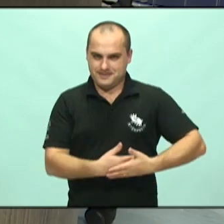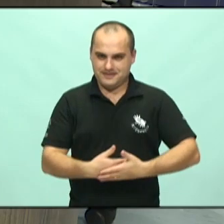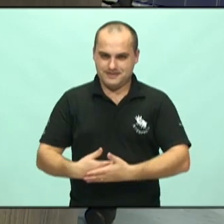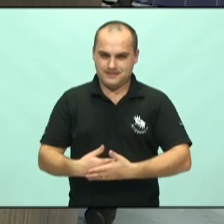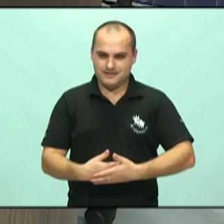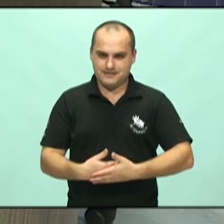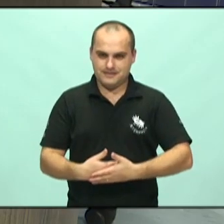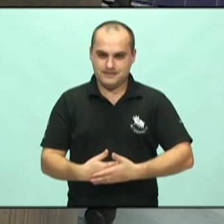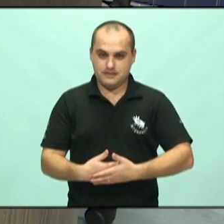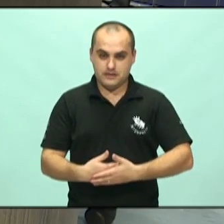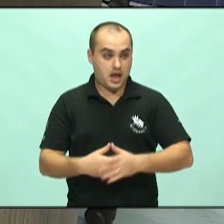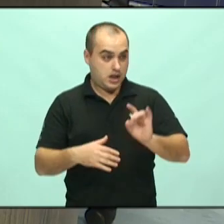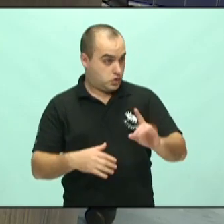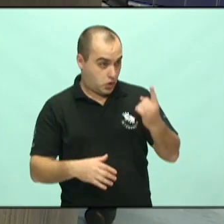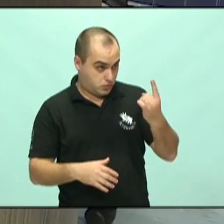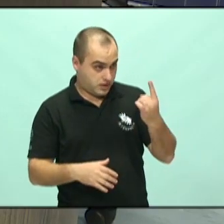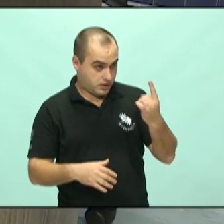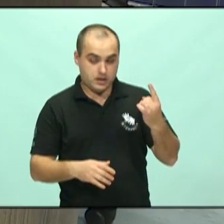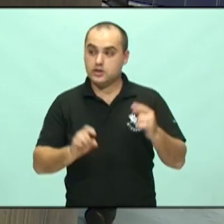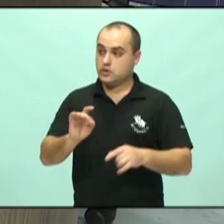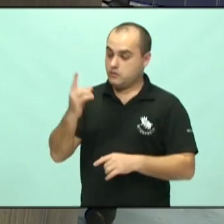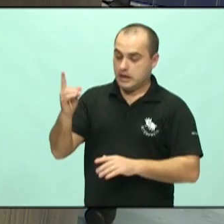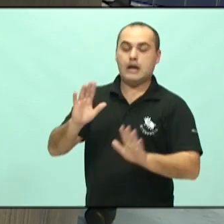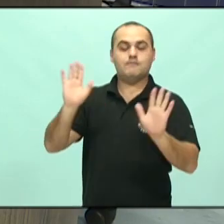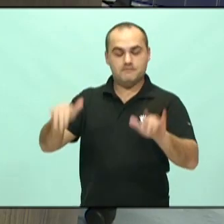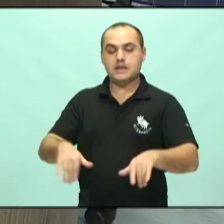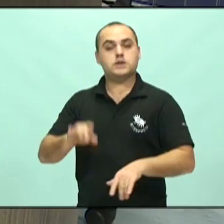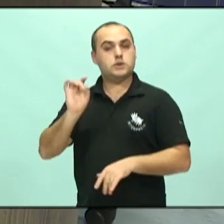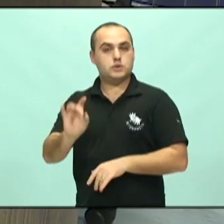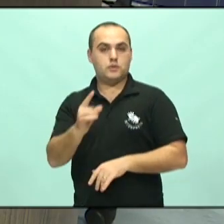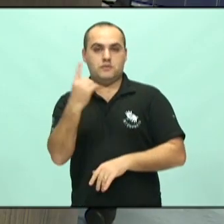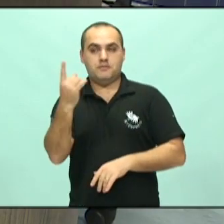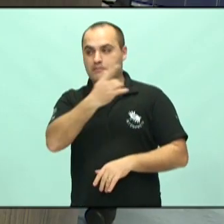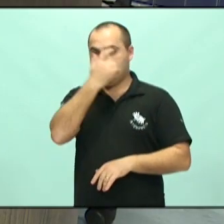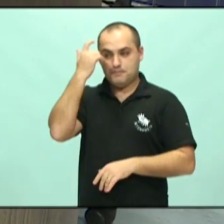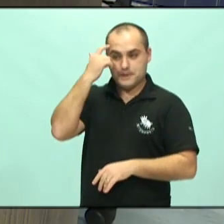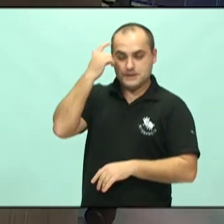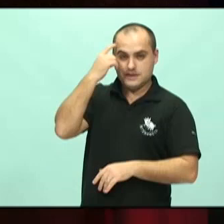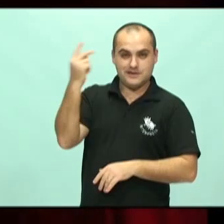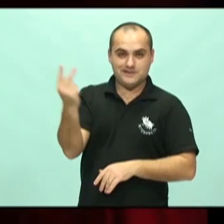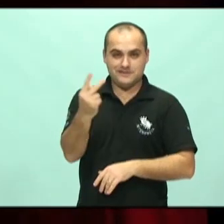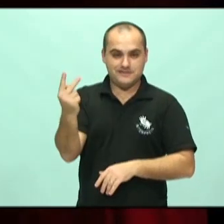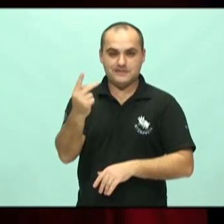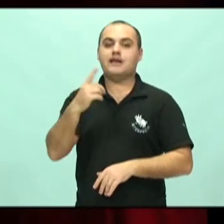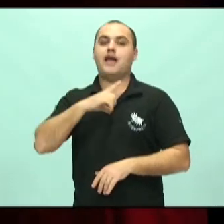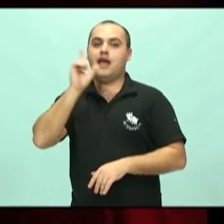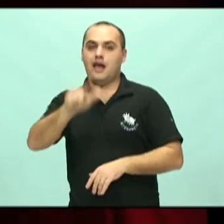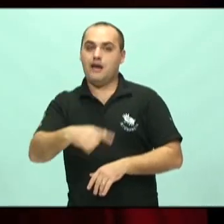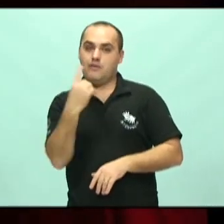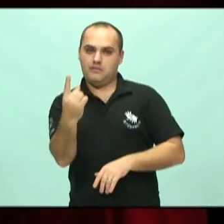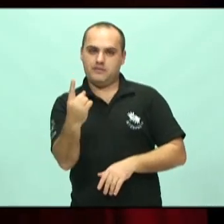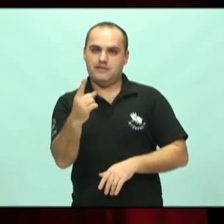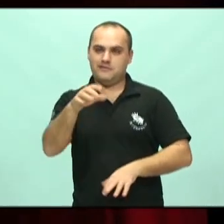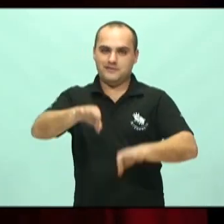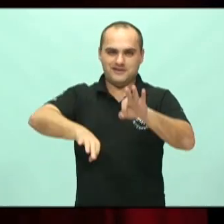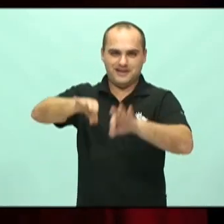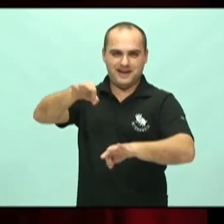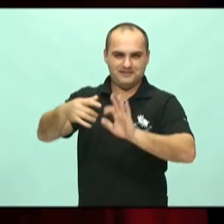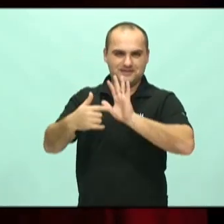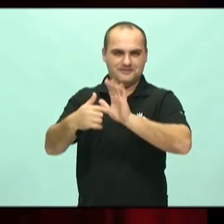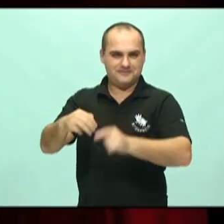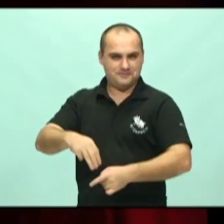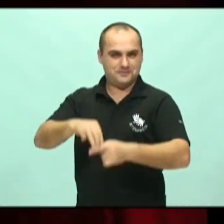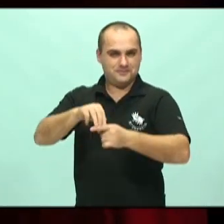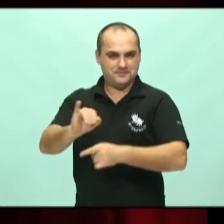sessão então, só. Só tá uma sessão. Desculpa, então uma sessão. Pensei que fosse 2, mas é uma sessão no Teatro Municipal de Itajaí. Bom,